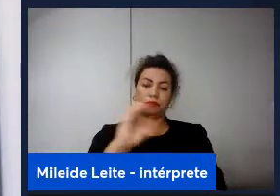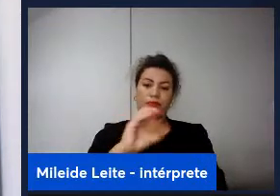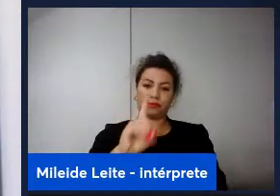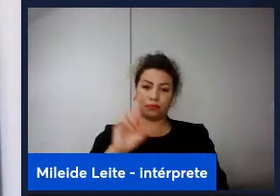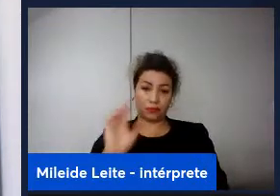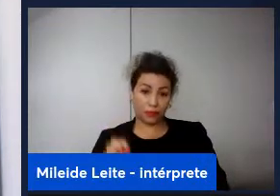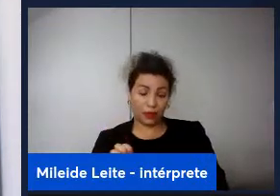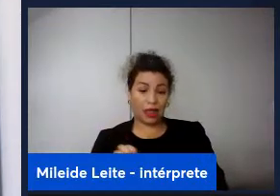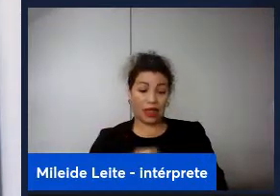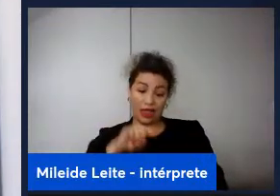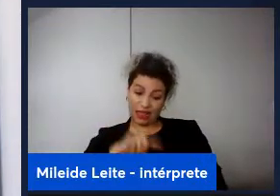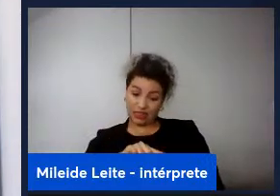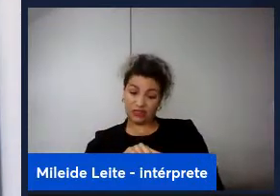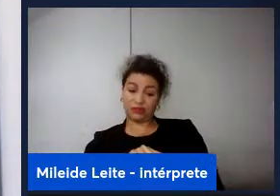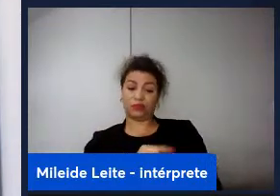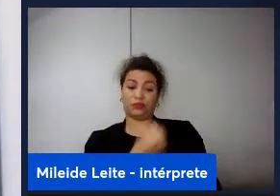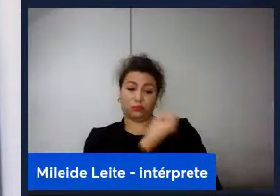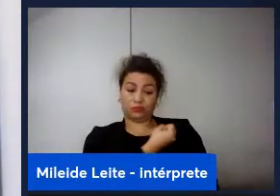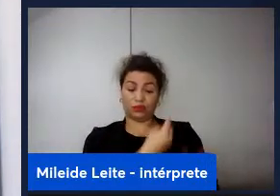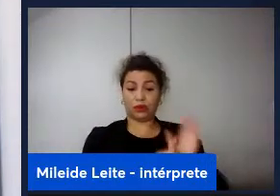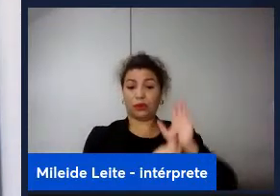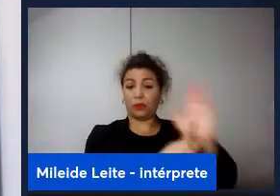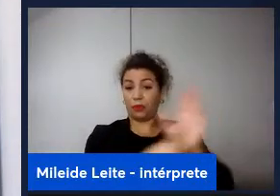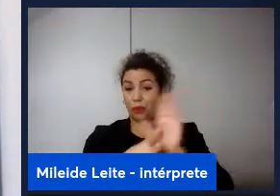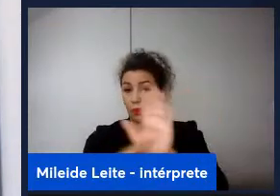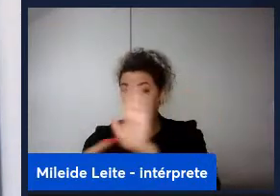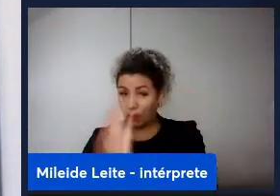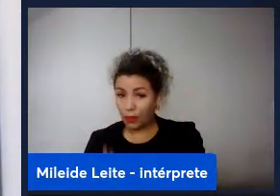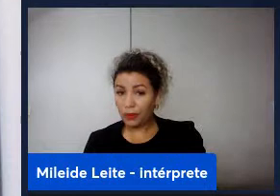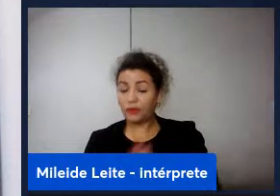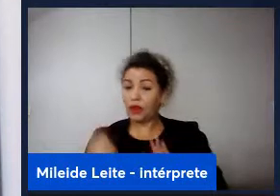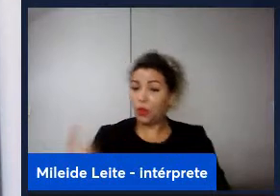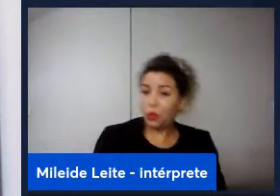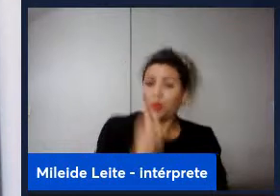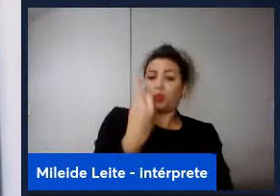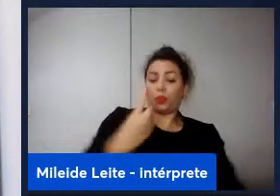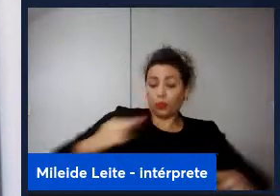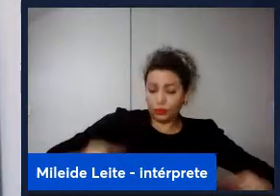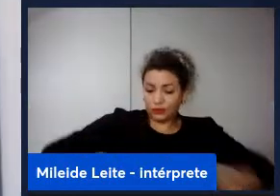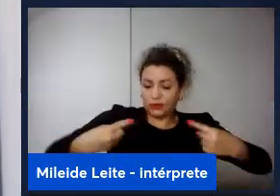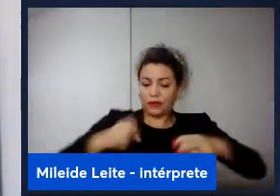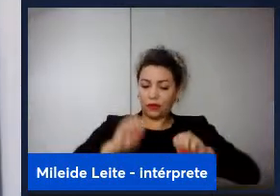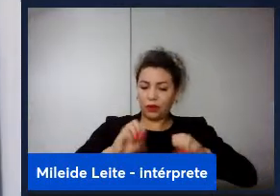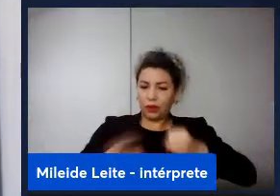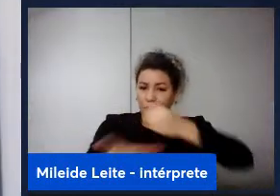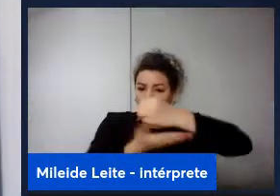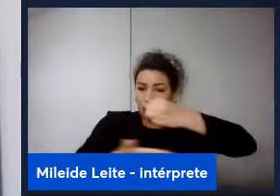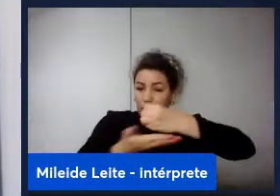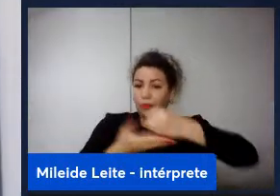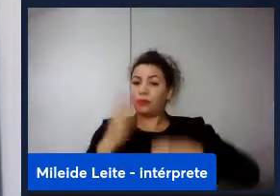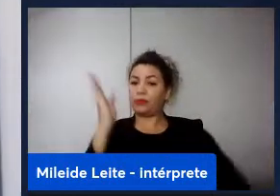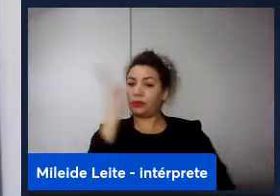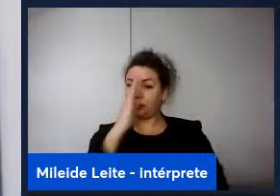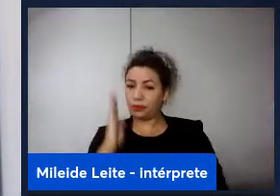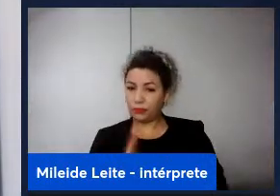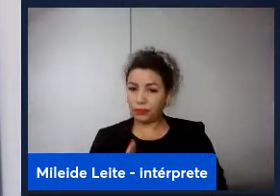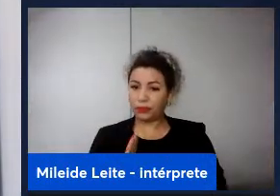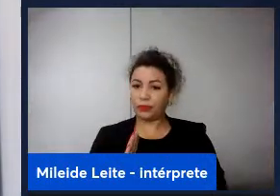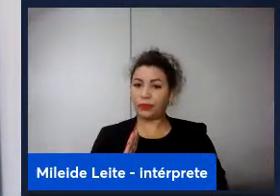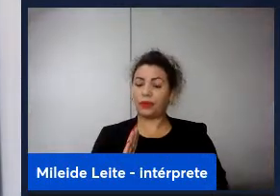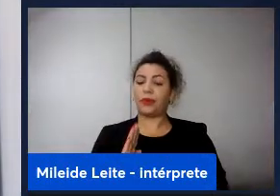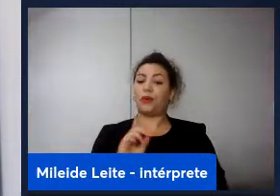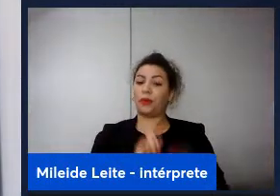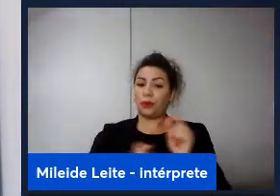Tal resultado mostra que um dos desafios da educação básica brasileira